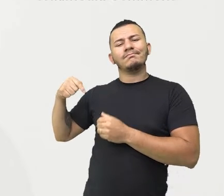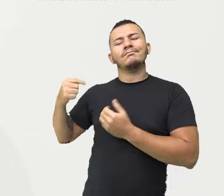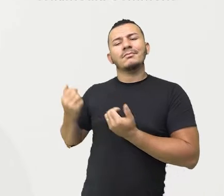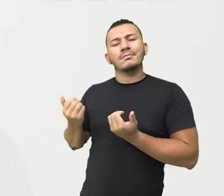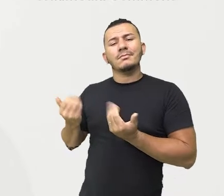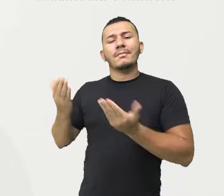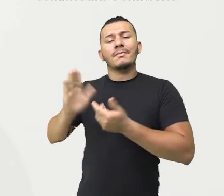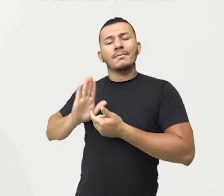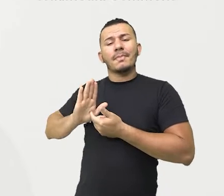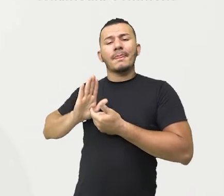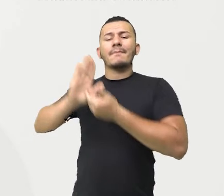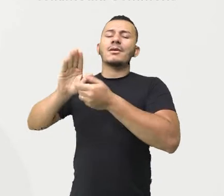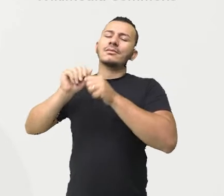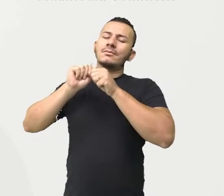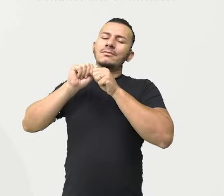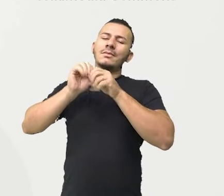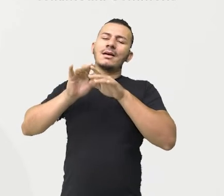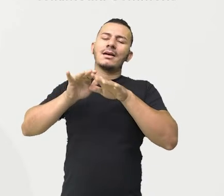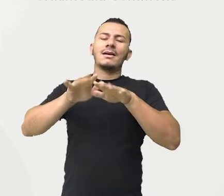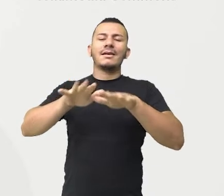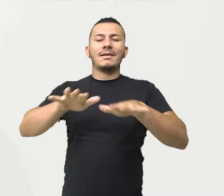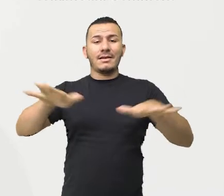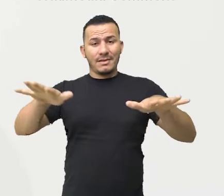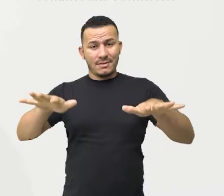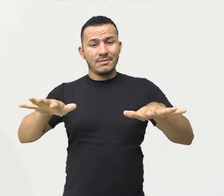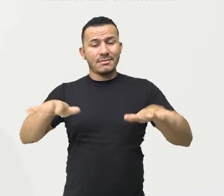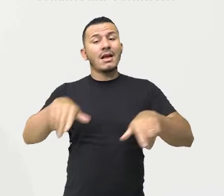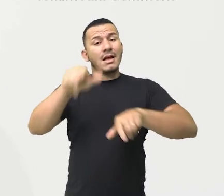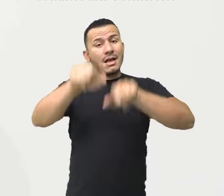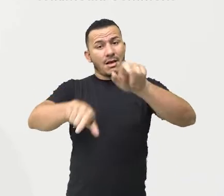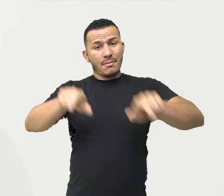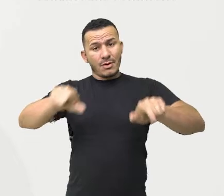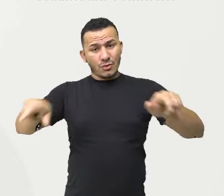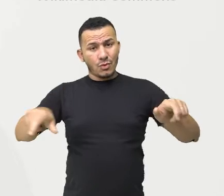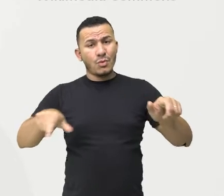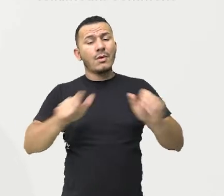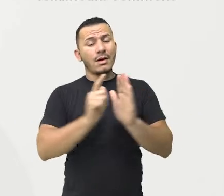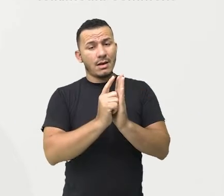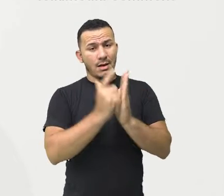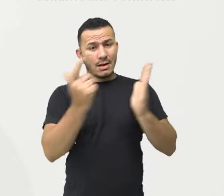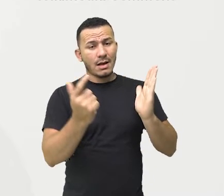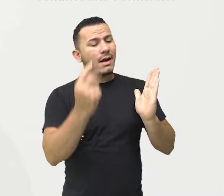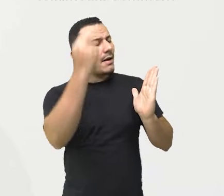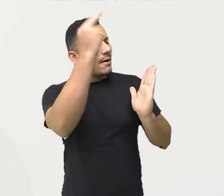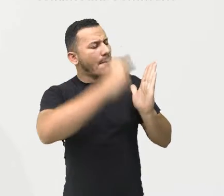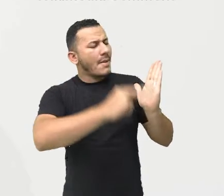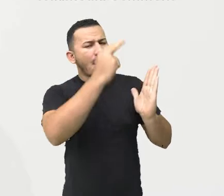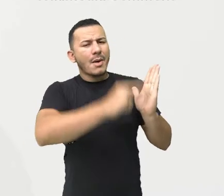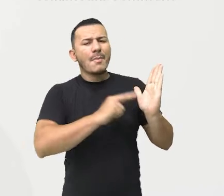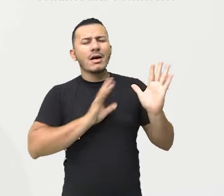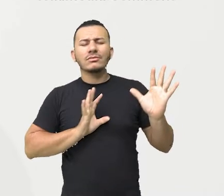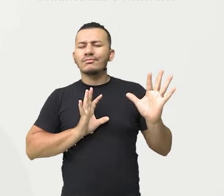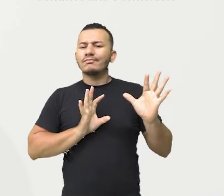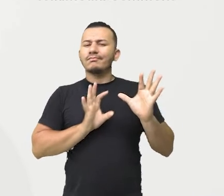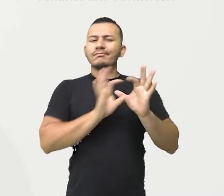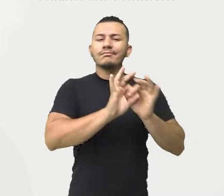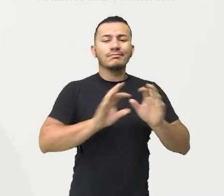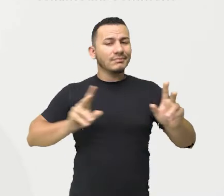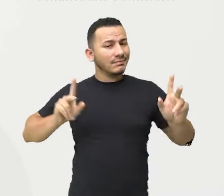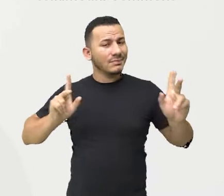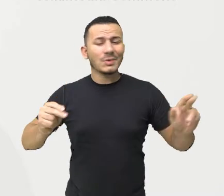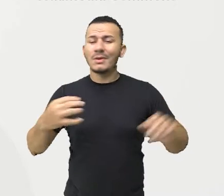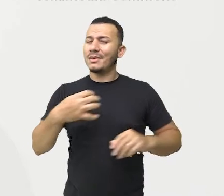essa emoção e transmite para nós, interlocutores. Porque quando nós lemos, nós sentimos a emoção